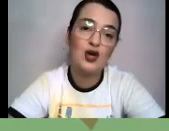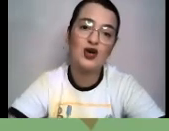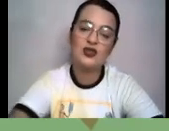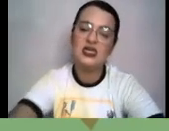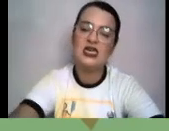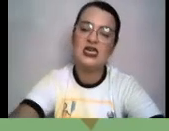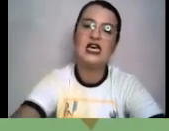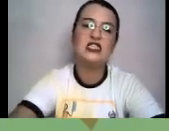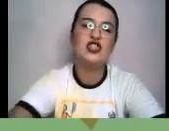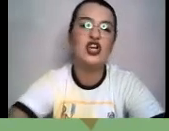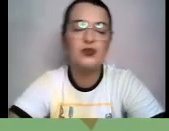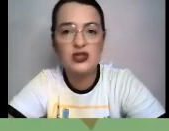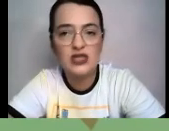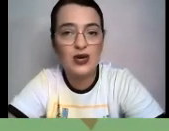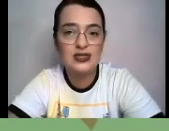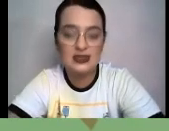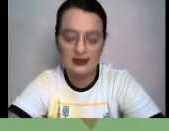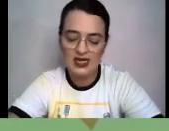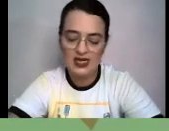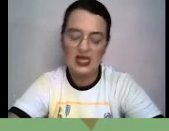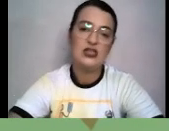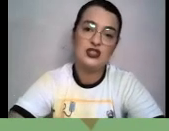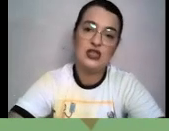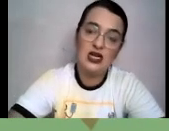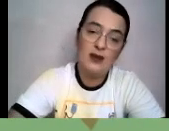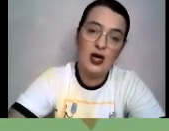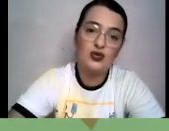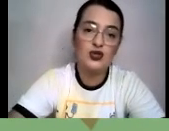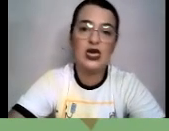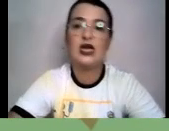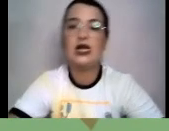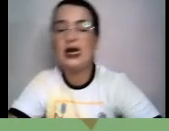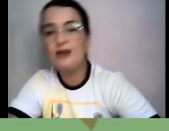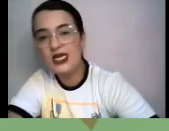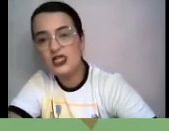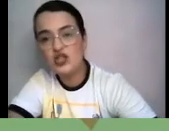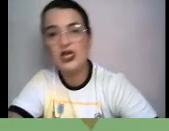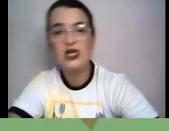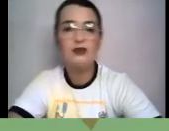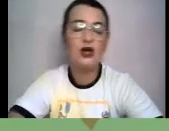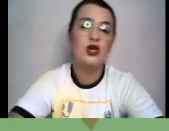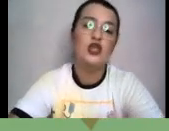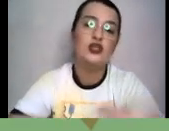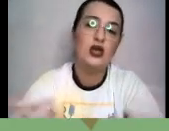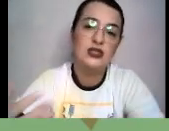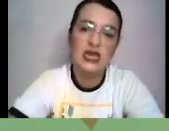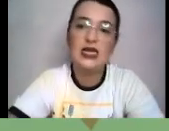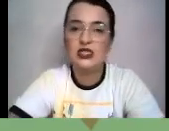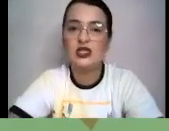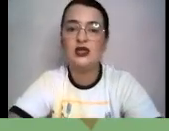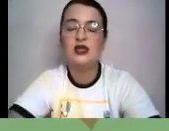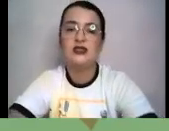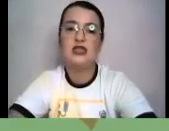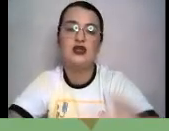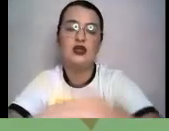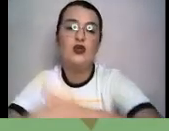dois blocos. E esses dois blocos eram quais? Blocos o quê? Capitalista e bloco